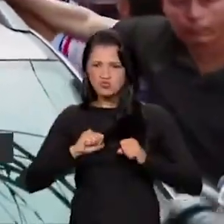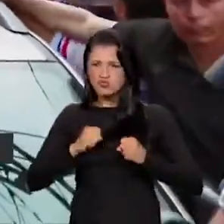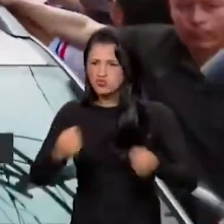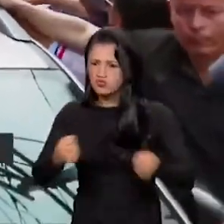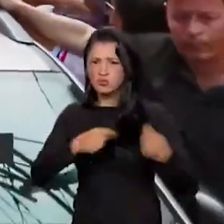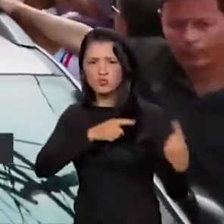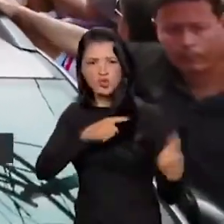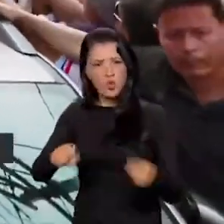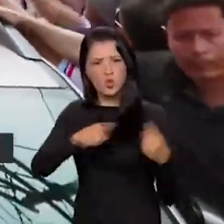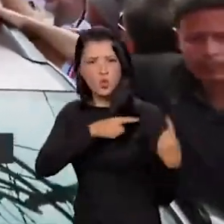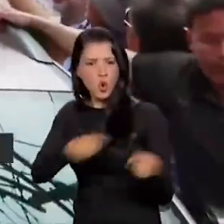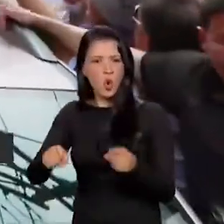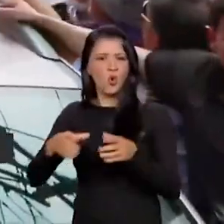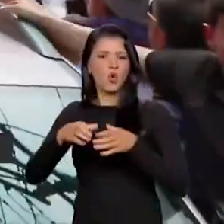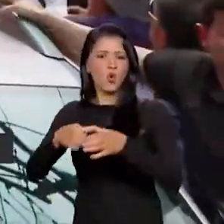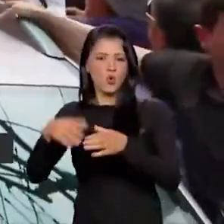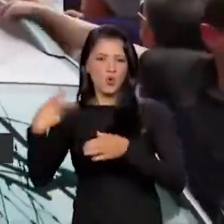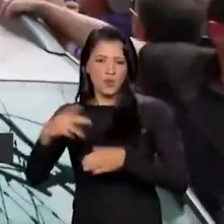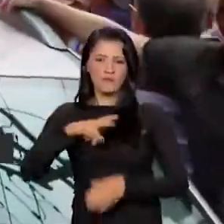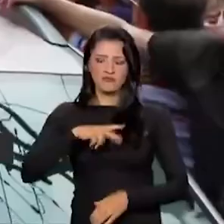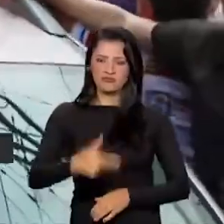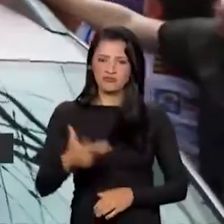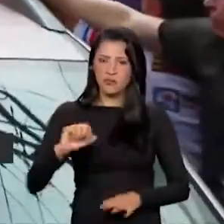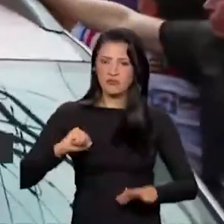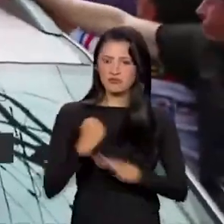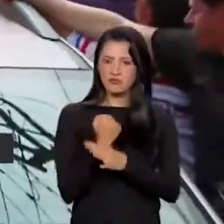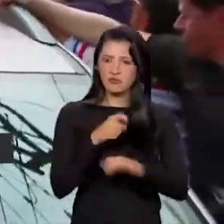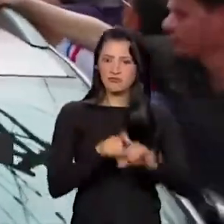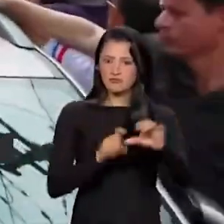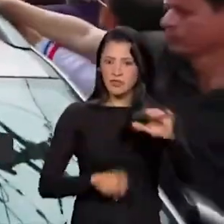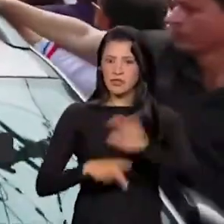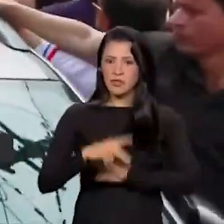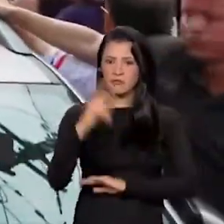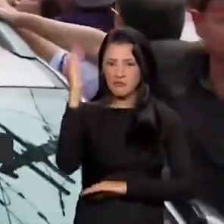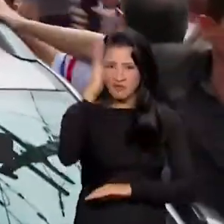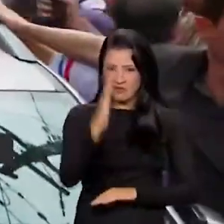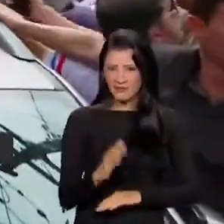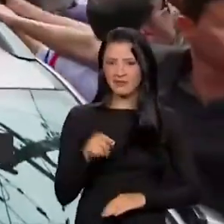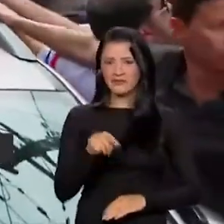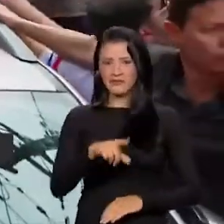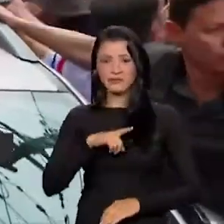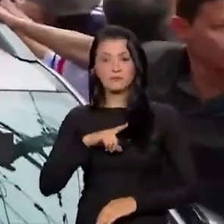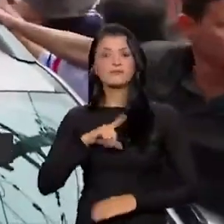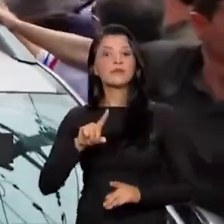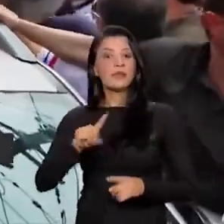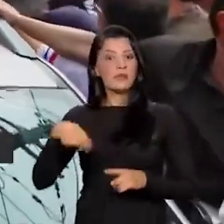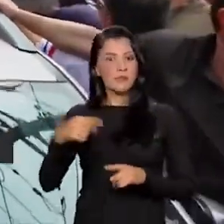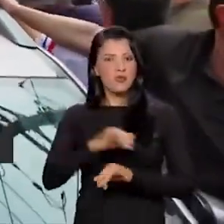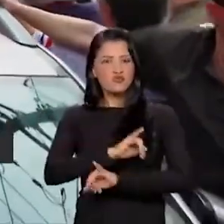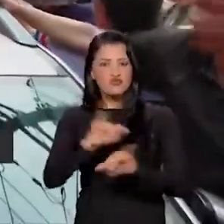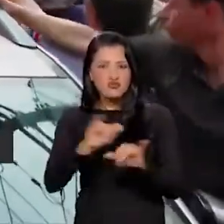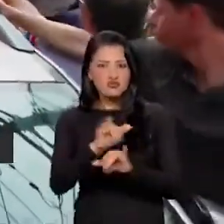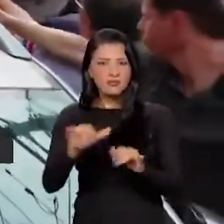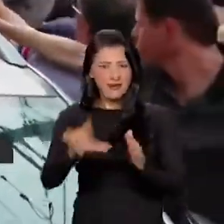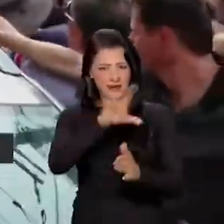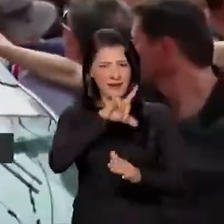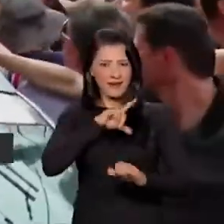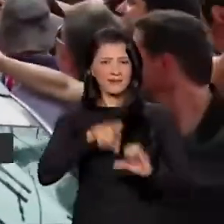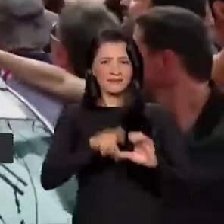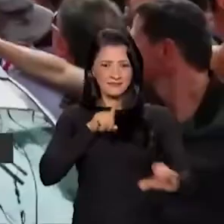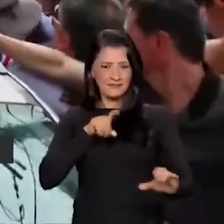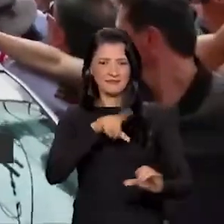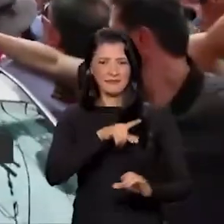as tropas portuguesas para garantir a independência do Brasil. Depois da proclamação da independência em